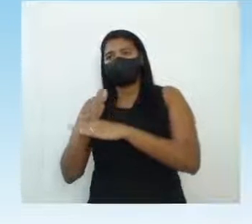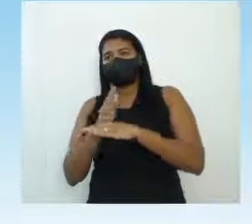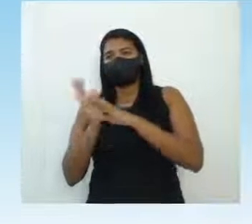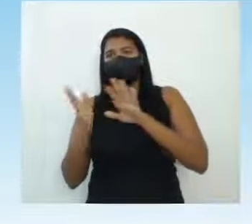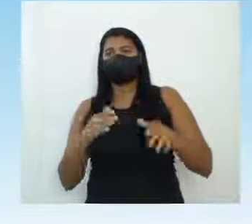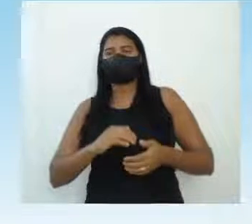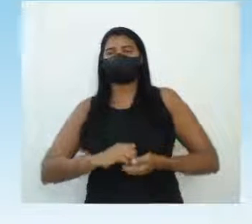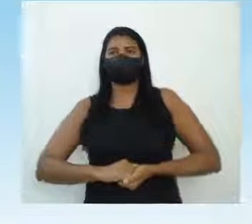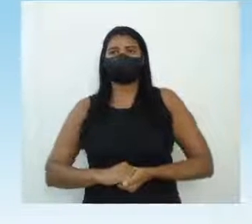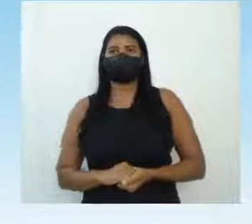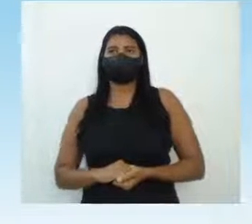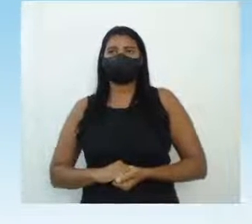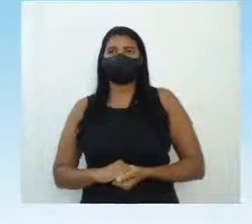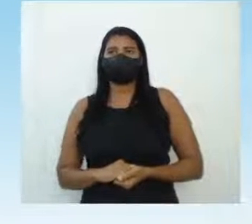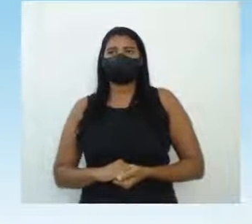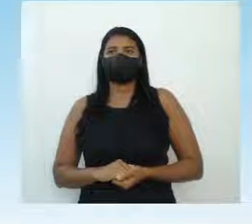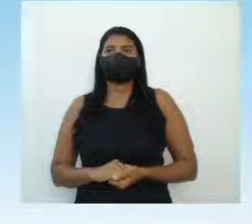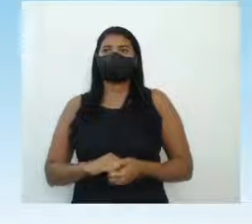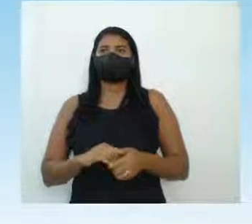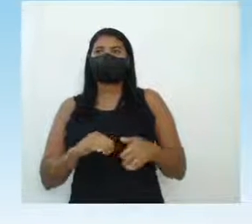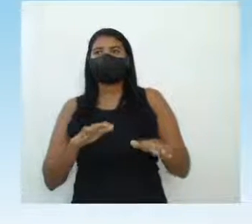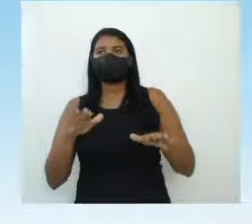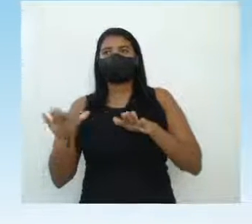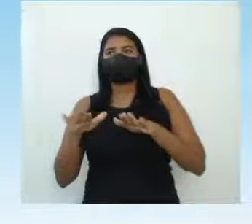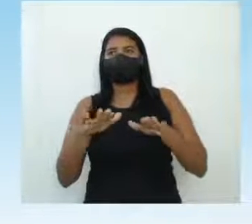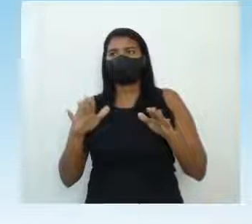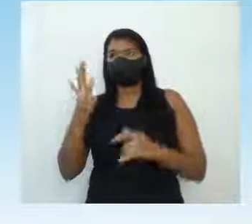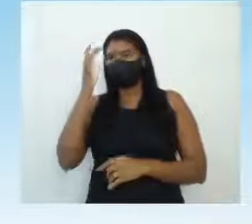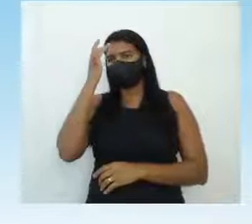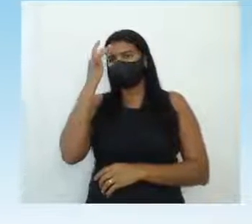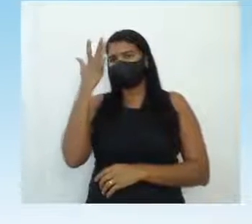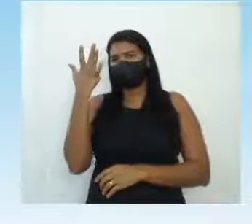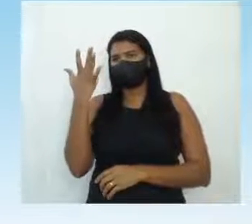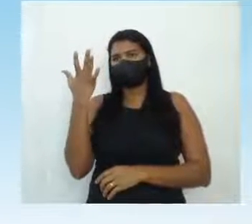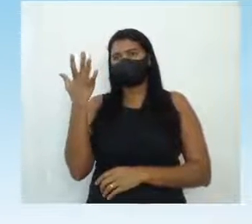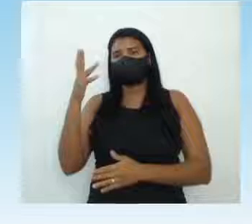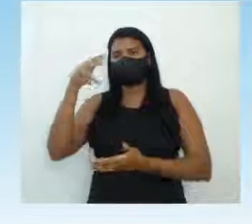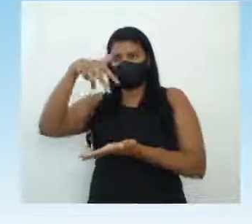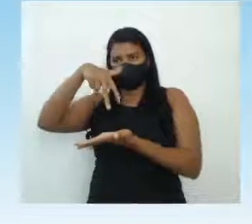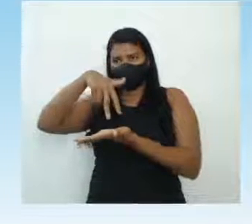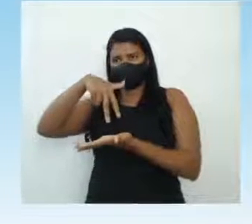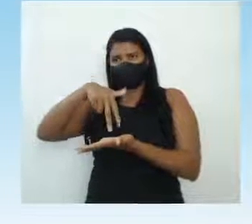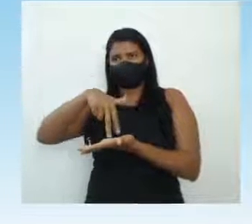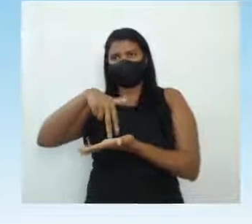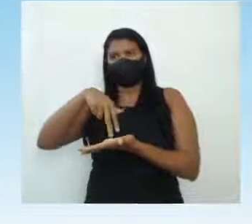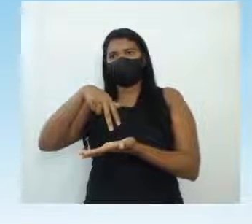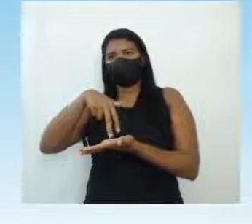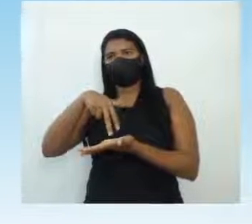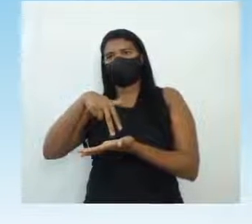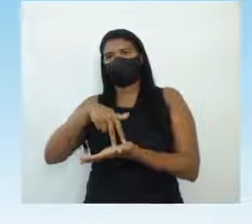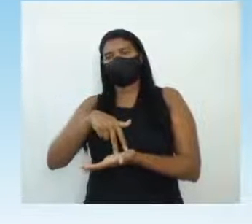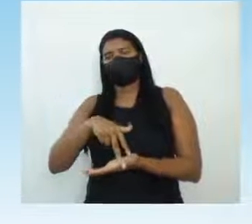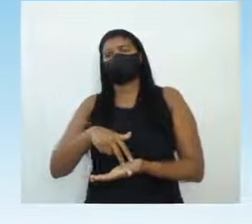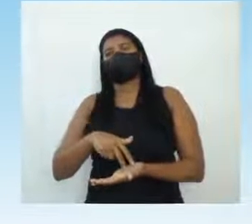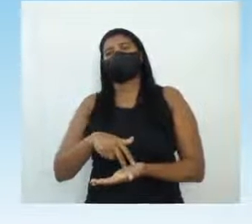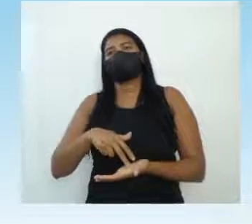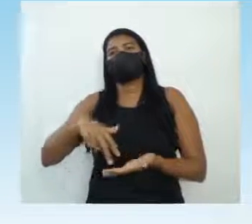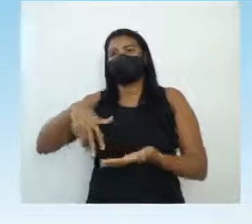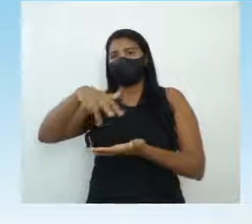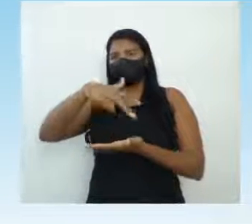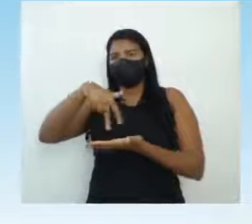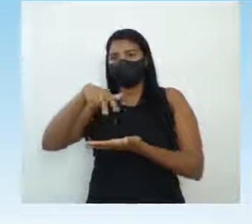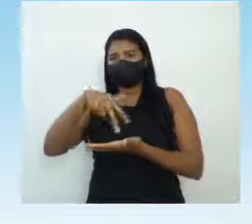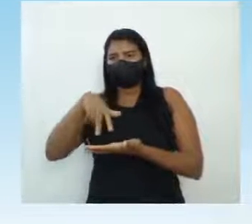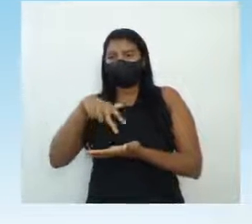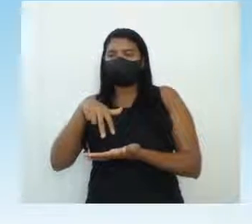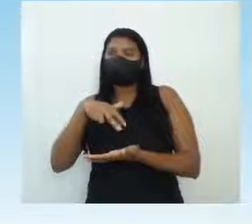Rock, que é um conjunto de movimentos mais fáceis na posição em pé. Então, o dançarino, ele